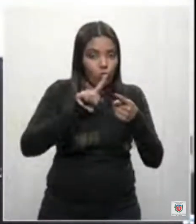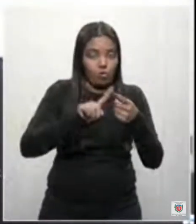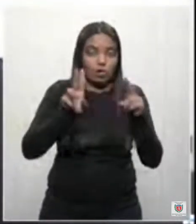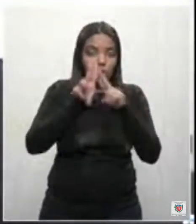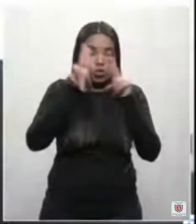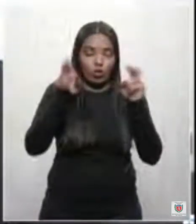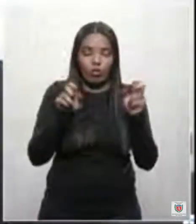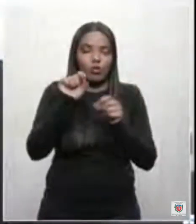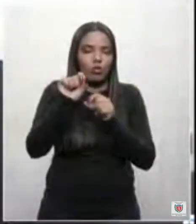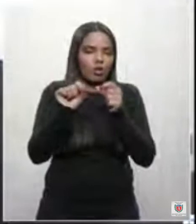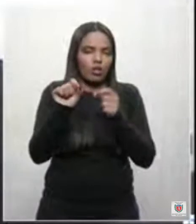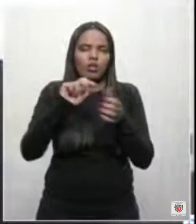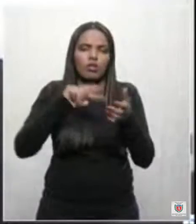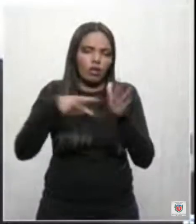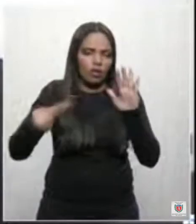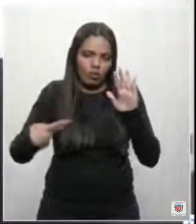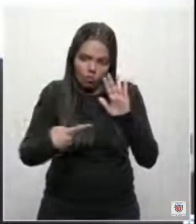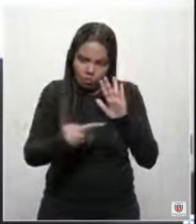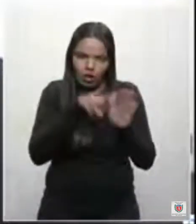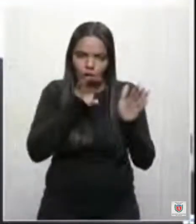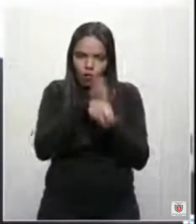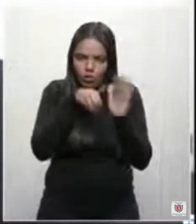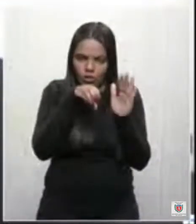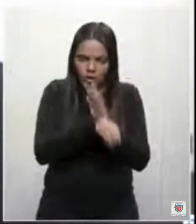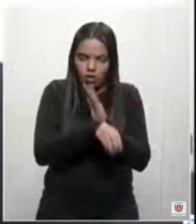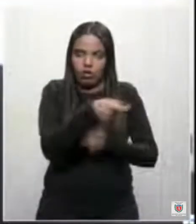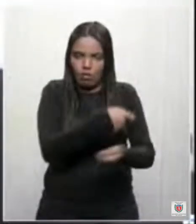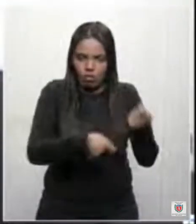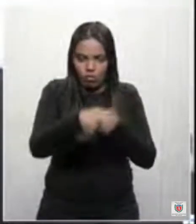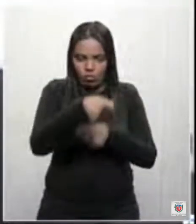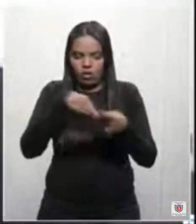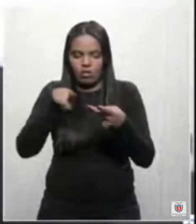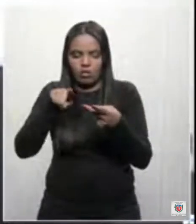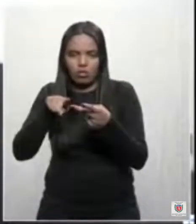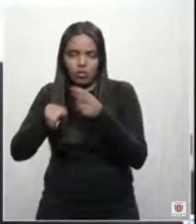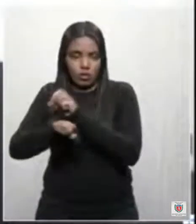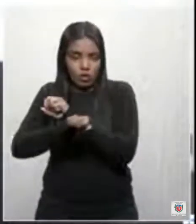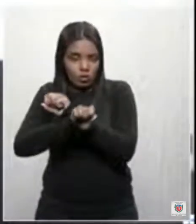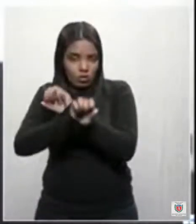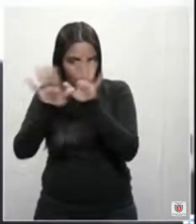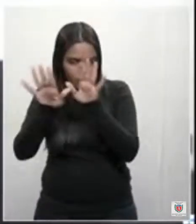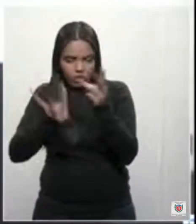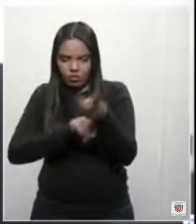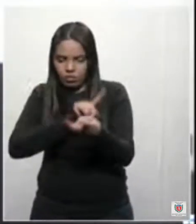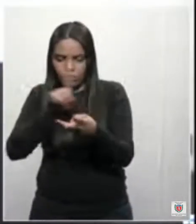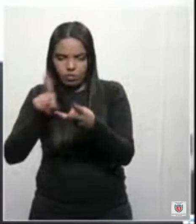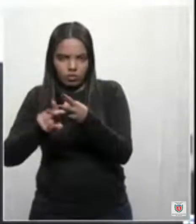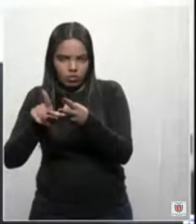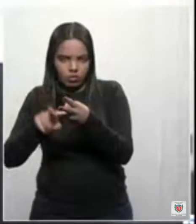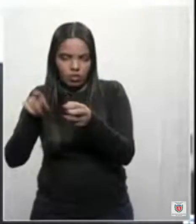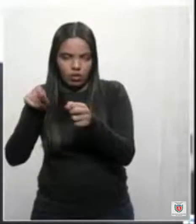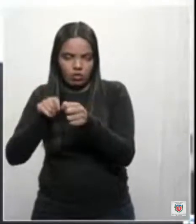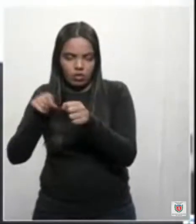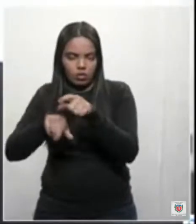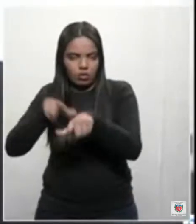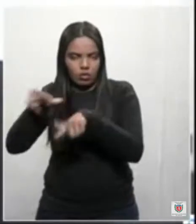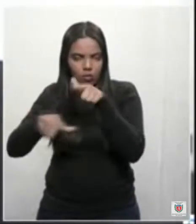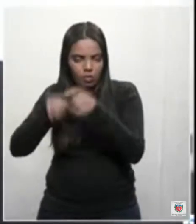econômica do Estado, a outra com relação à transparência e a outra com a execução de modelos do